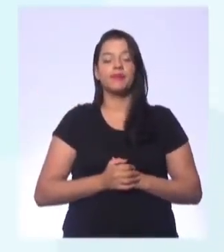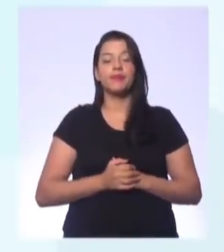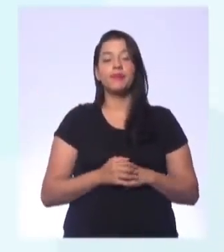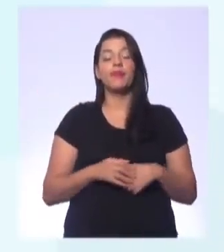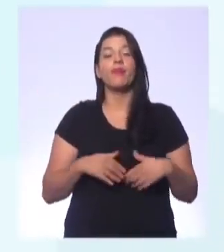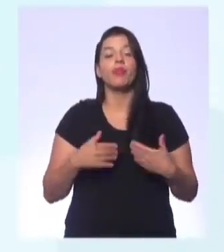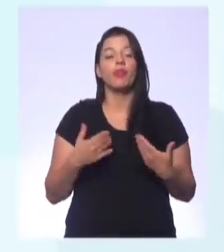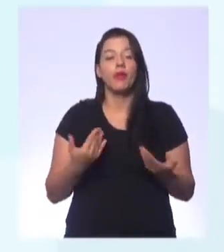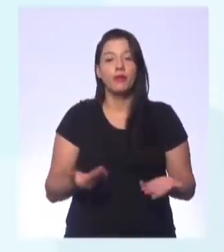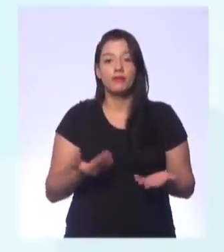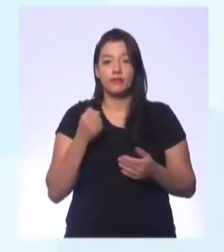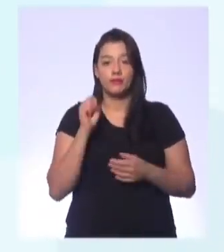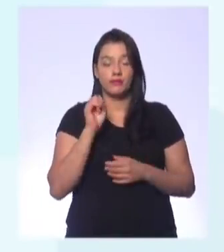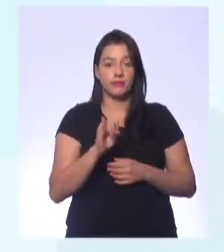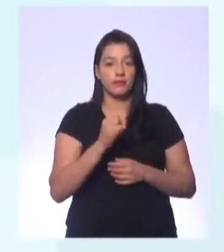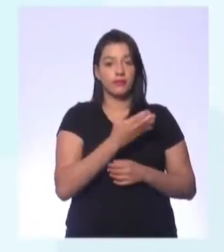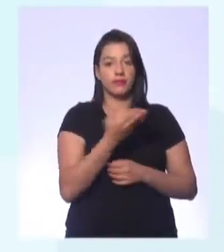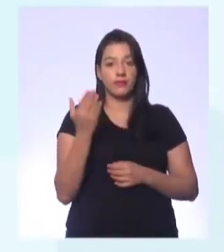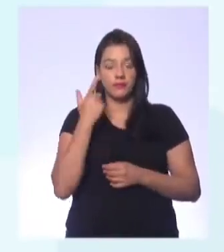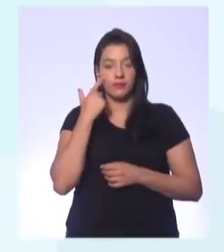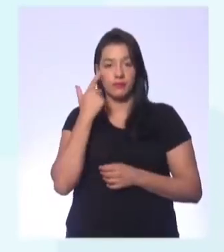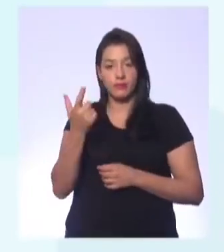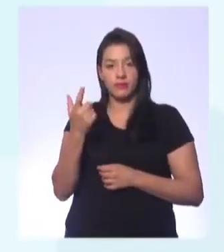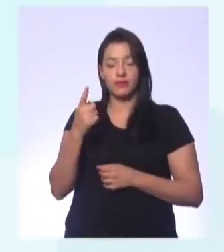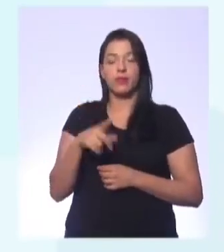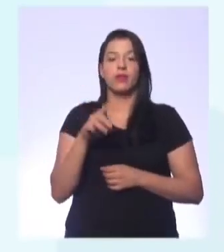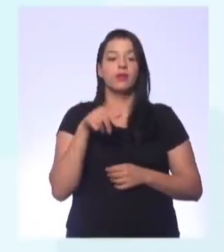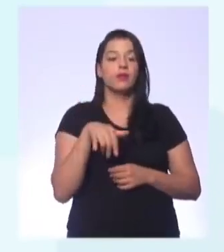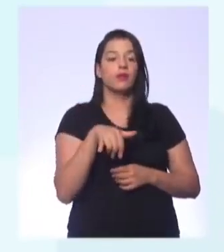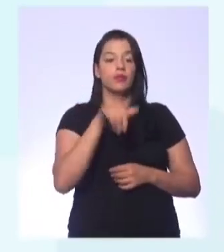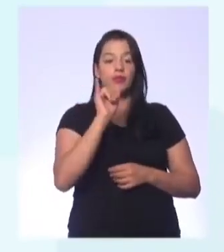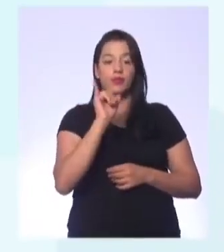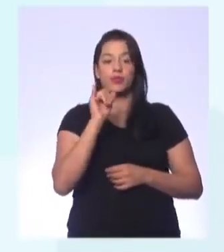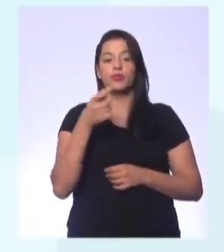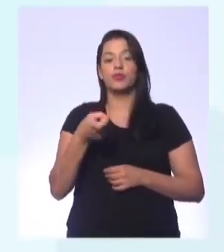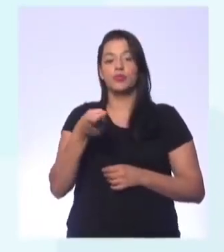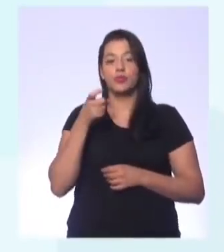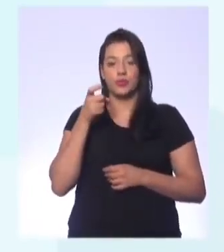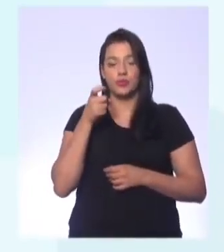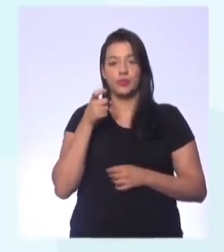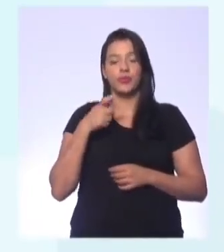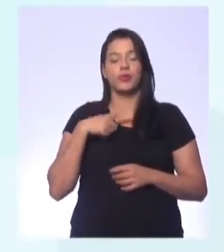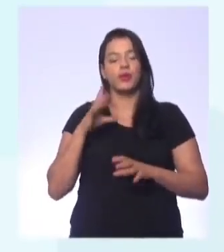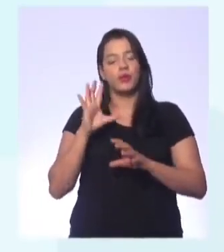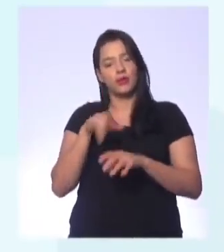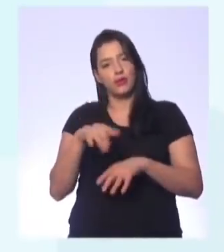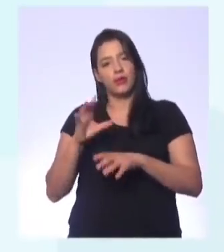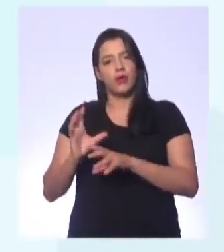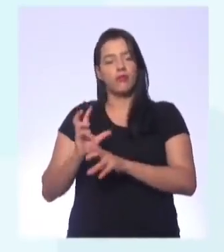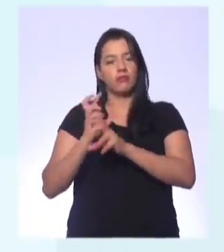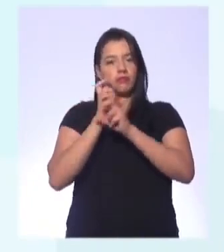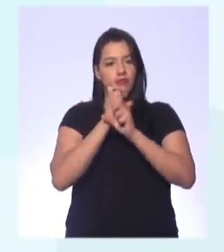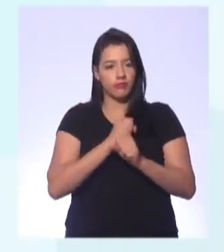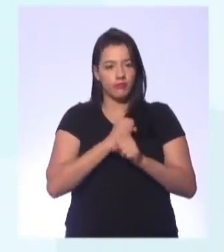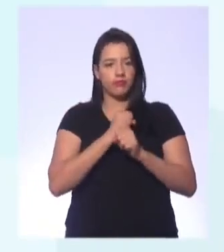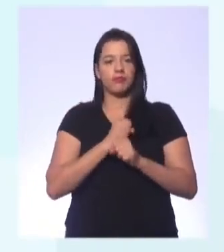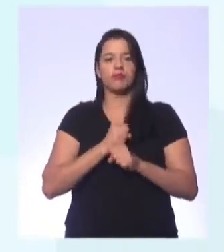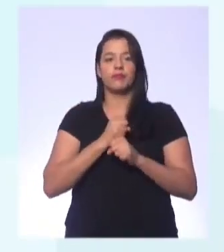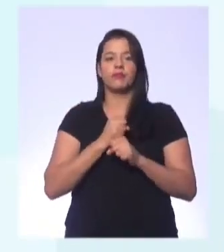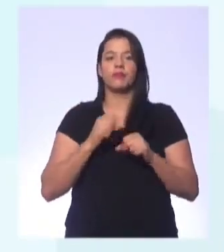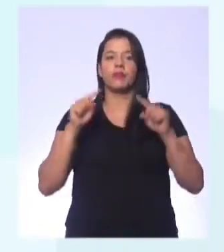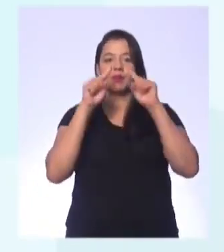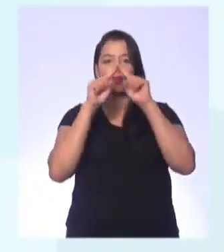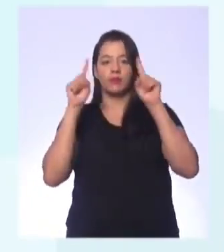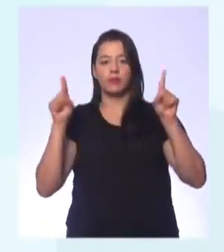então lá você observar X e Y né então o perímetro é a soma de todos os lados